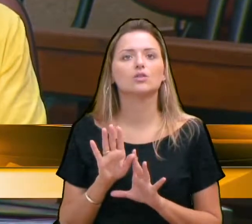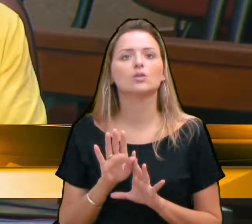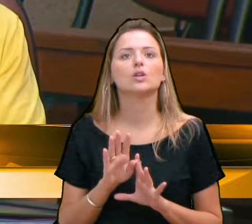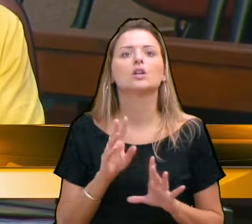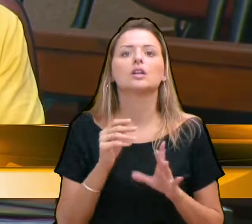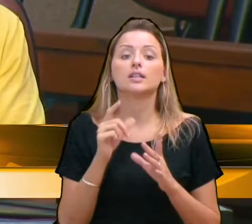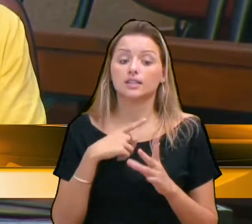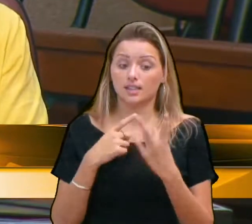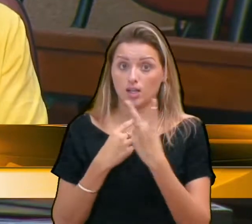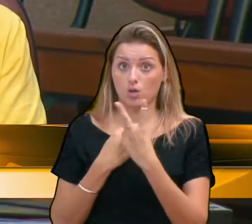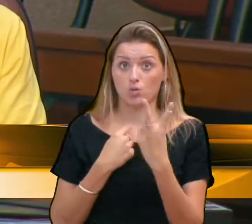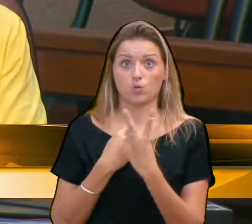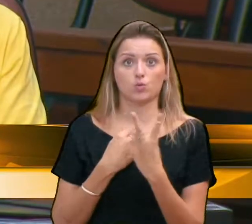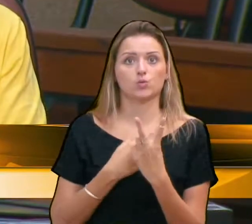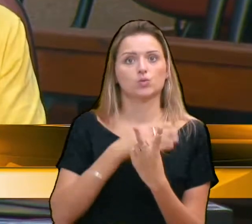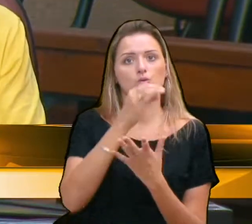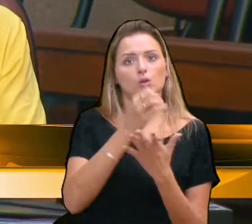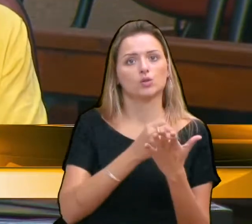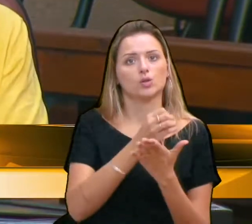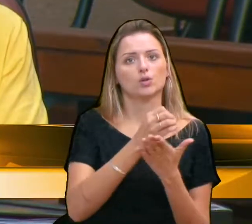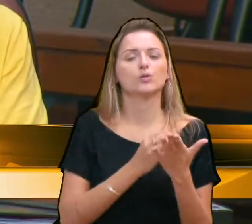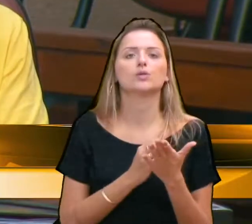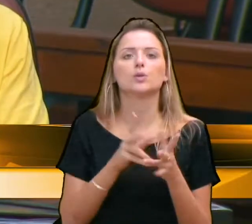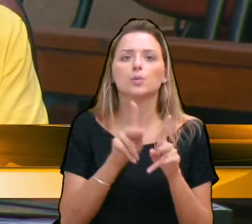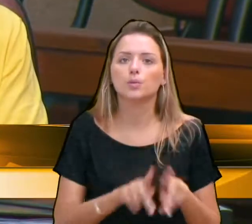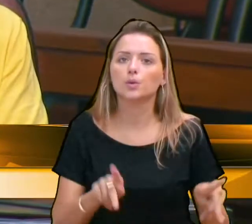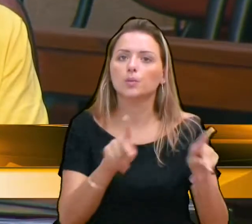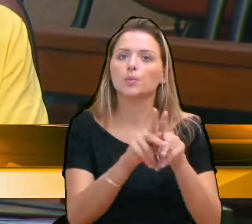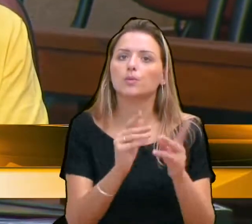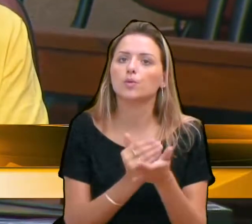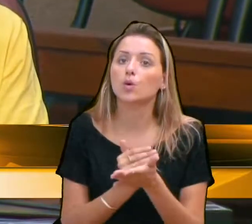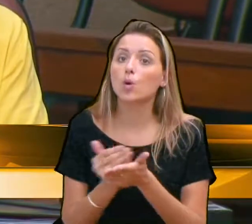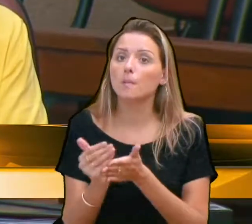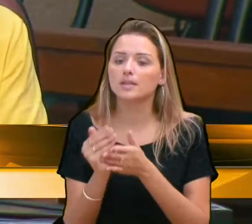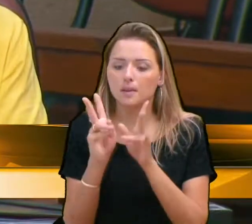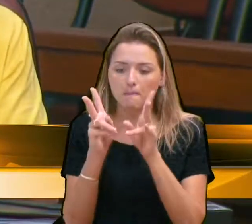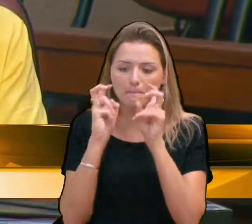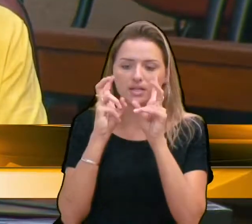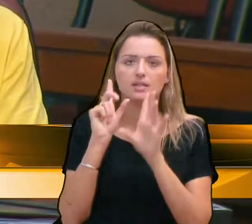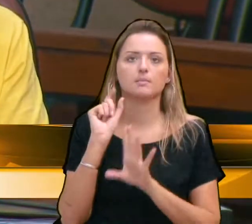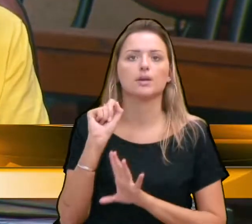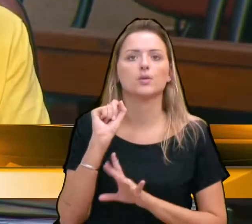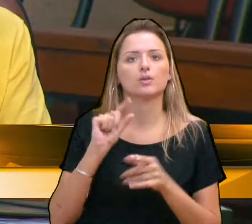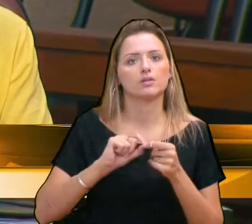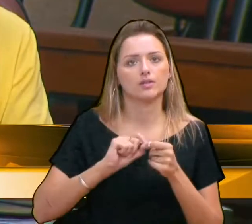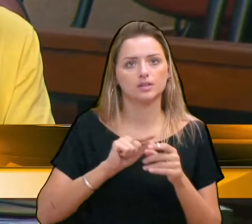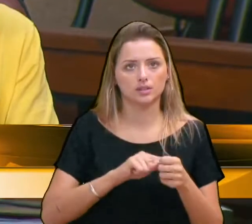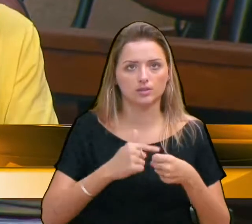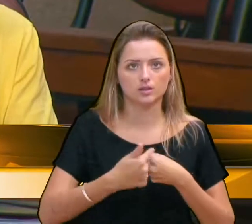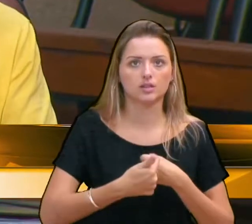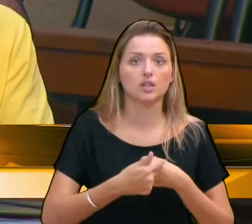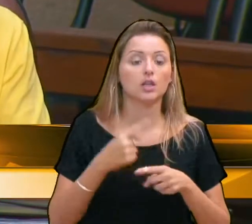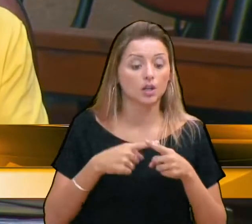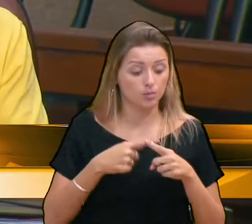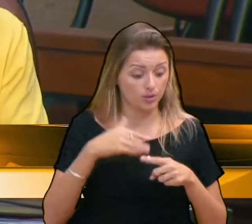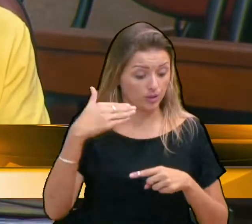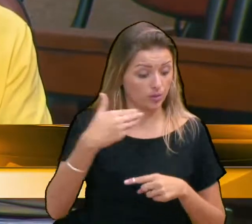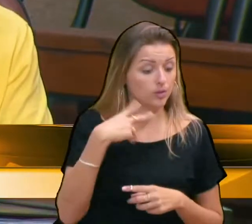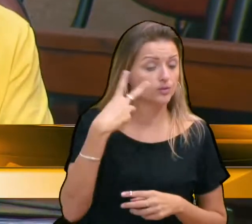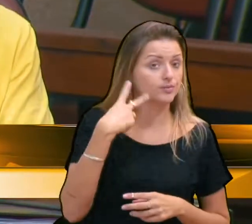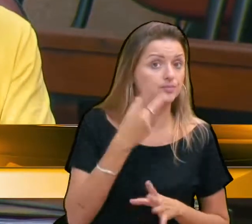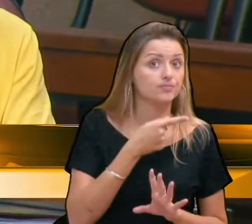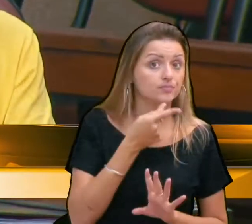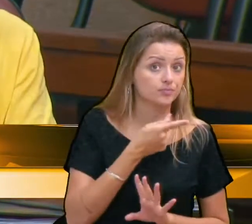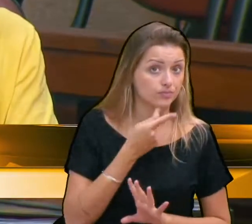os dois ofícios para que o povo finalmente comece a enxergar o que estamos fazendo com essa cidade. Porque quando os vereadores aqui